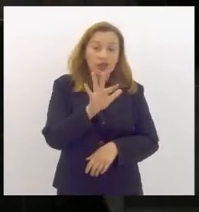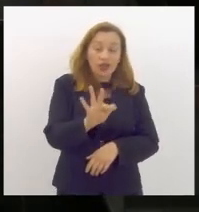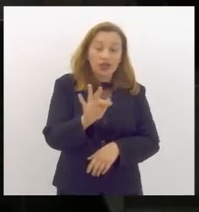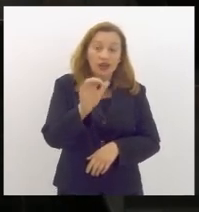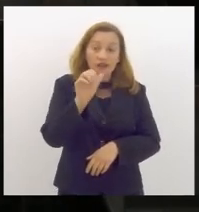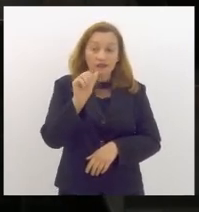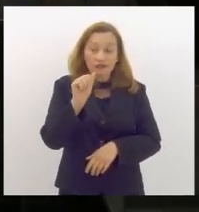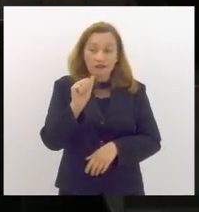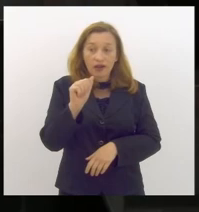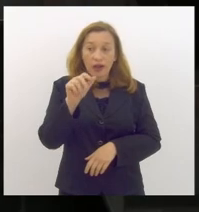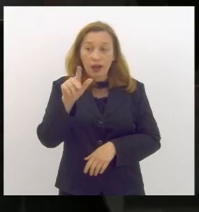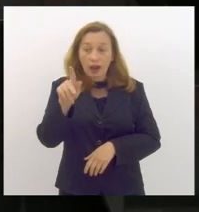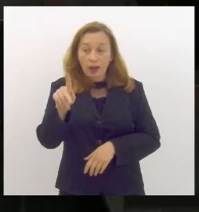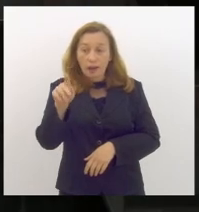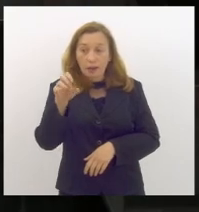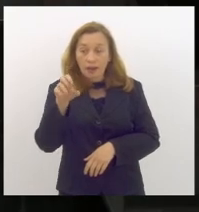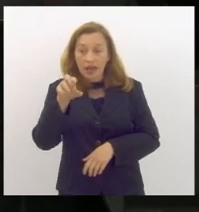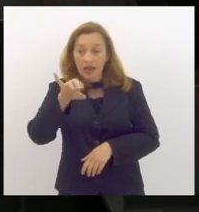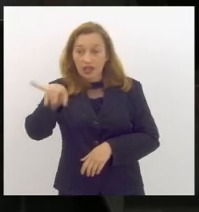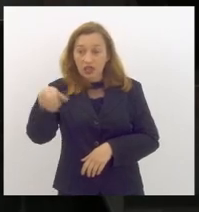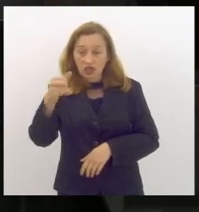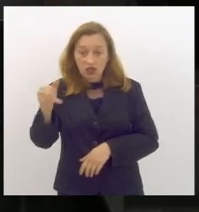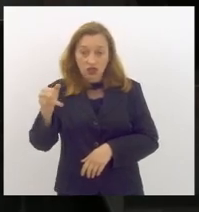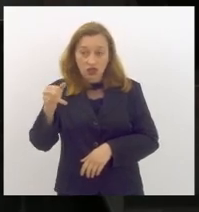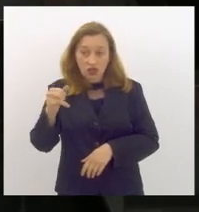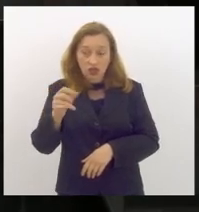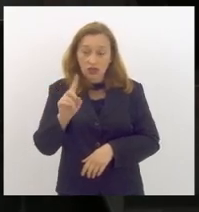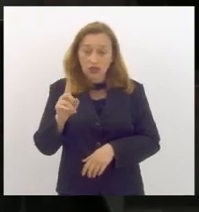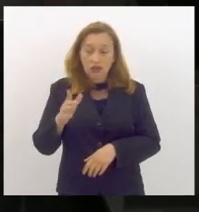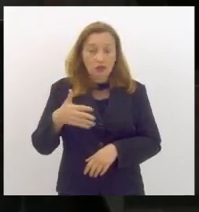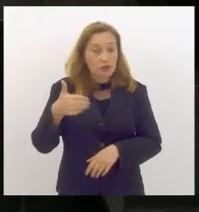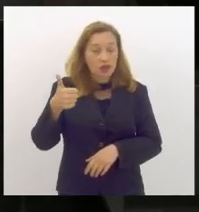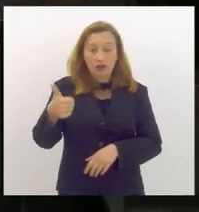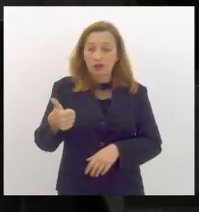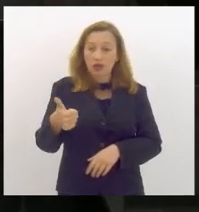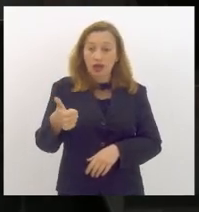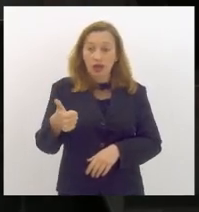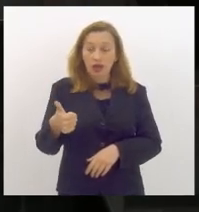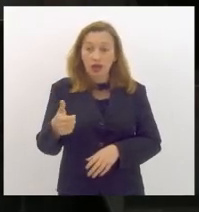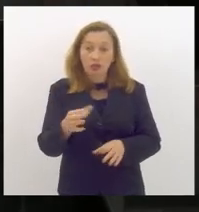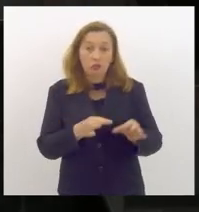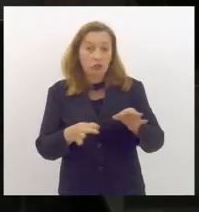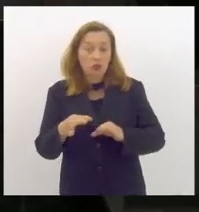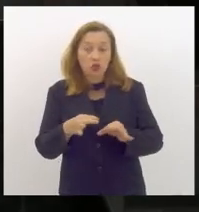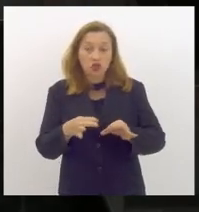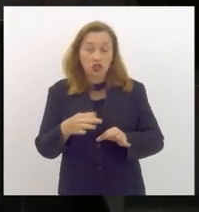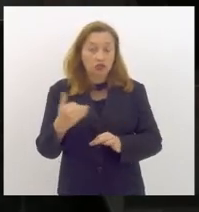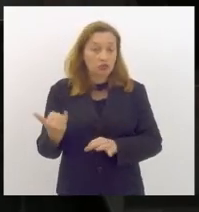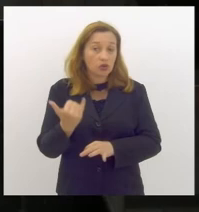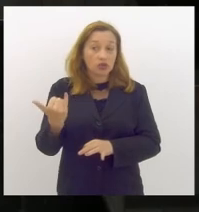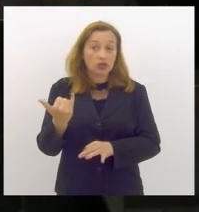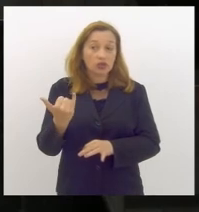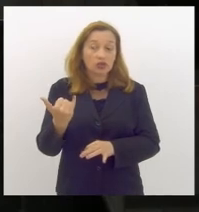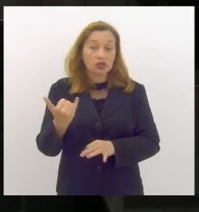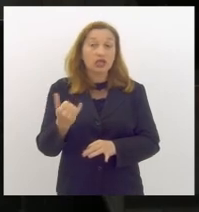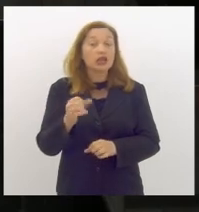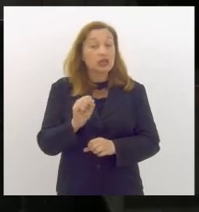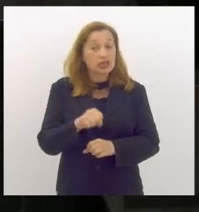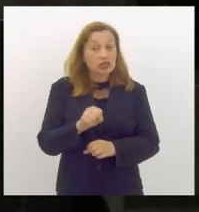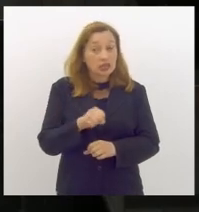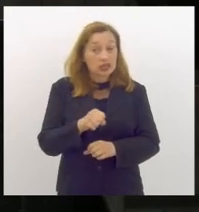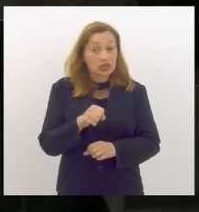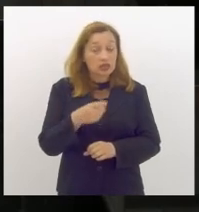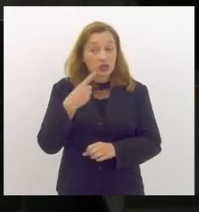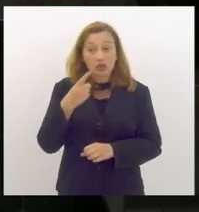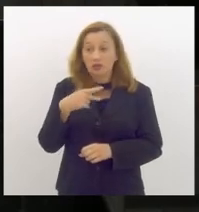não sairão da melhoria dos seus quadros profissionais nem projetos específicos. Sairão do que a